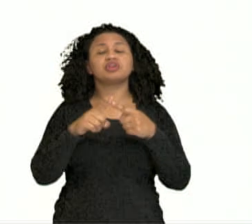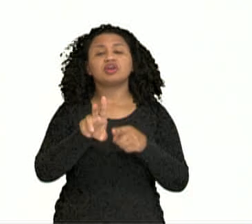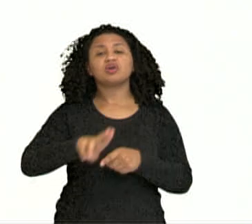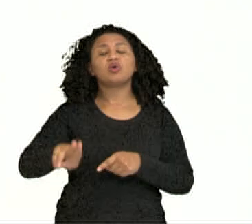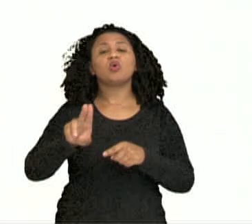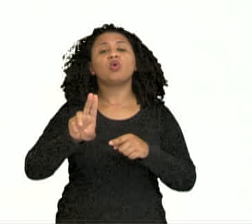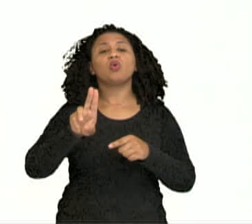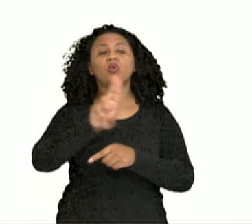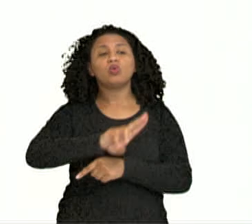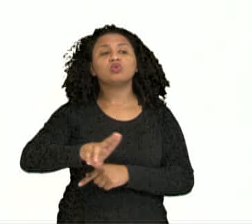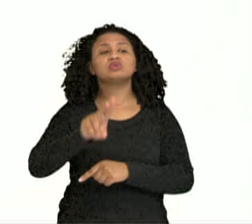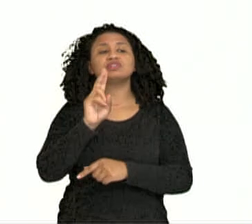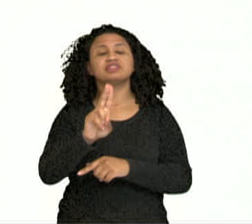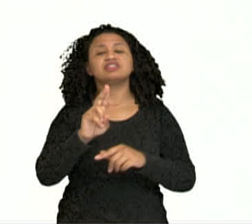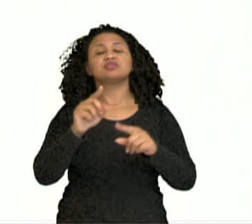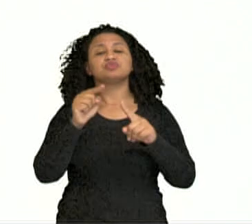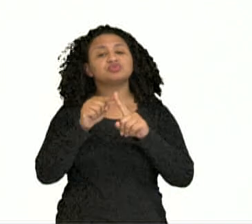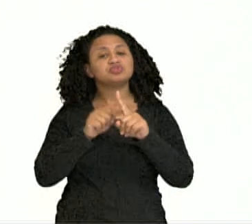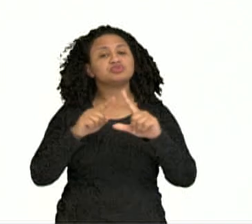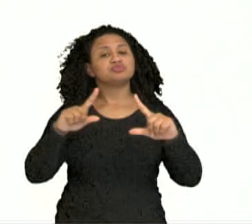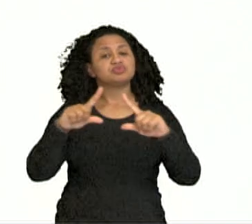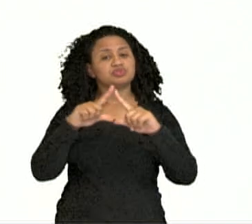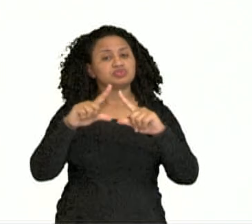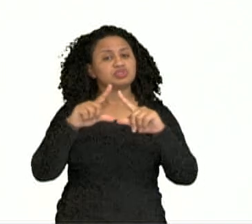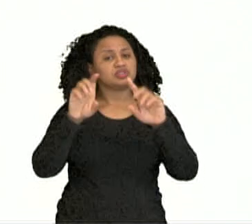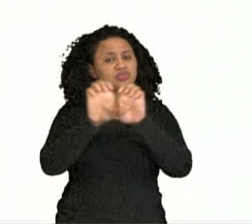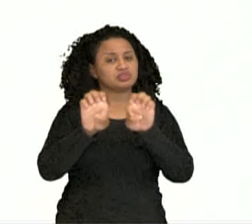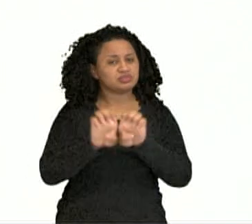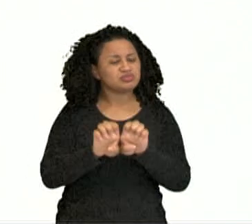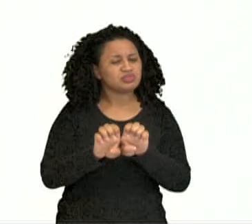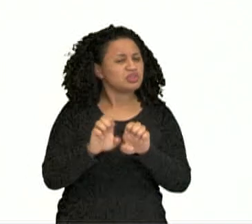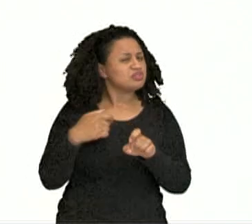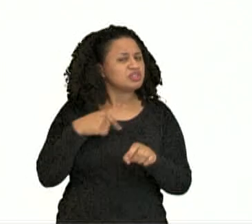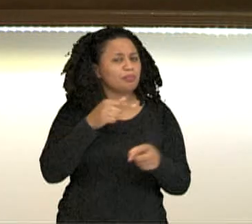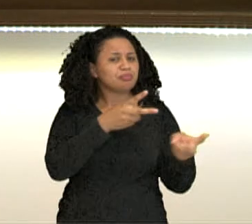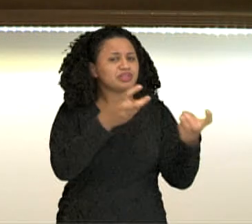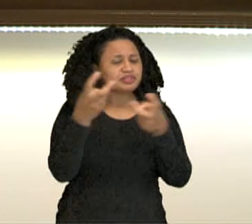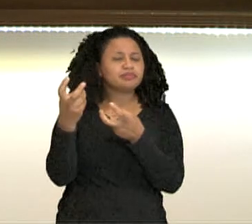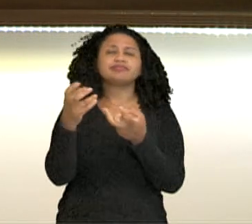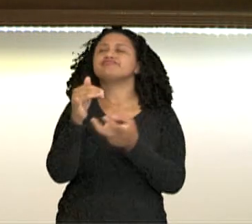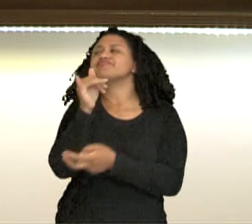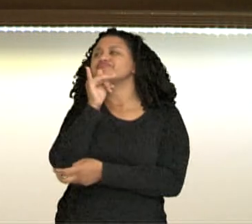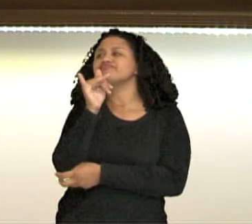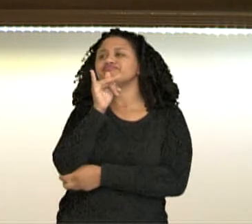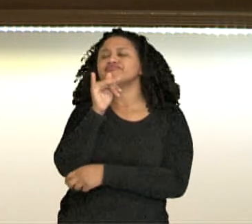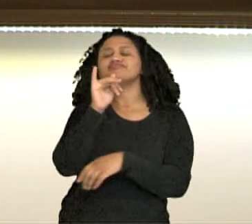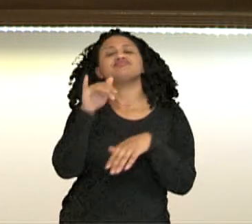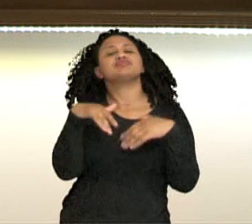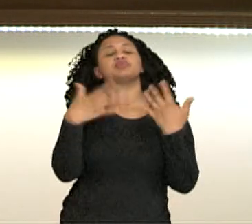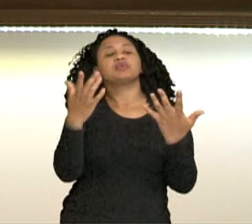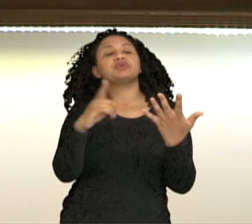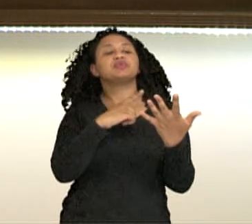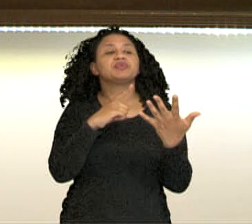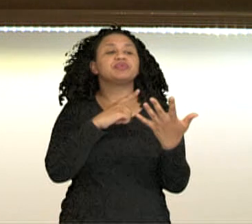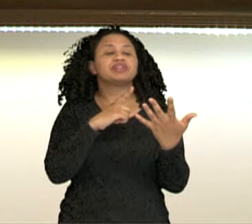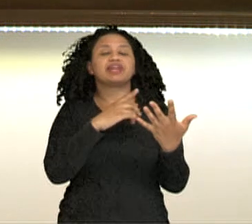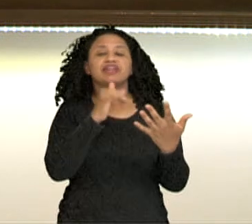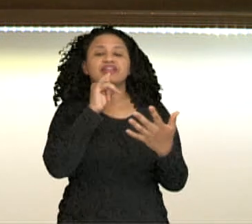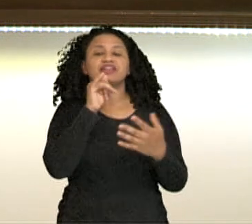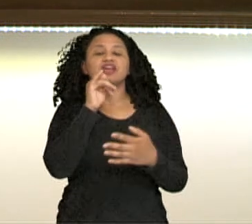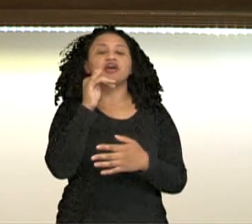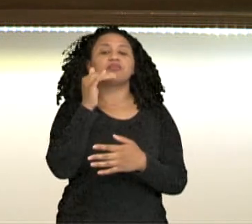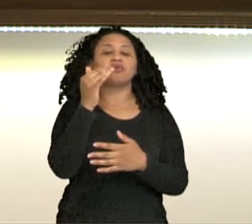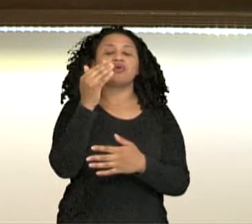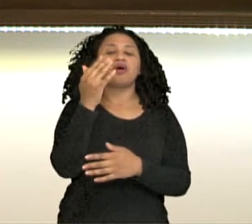tanto a forma de triângulo nas suas estruturas? Vocês já observaram? Por exemplo, quando você tem principalmente de madeira, um